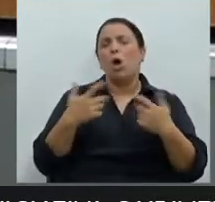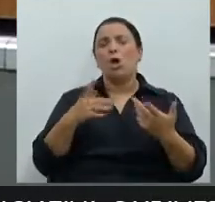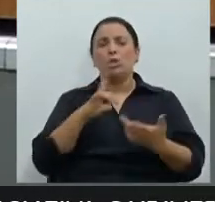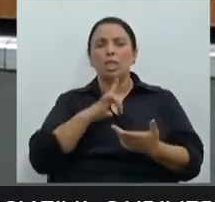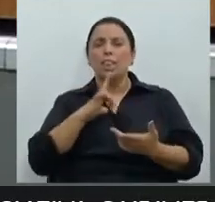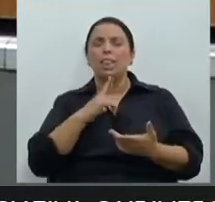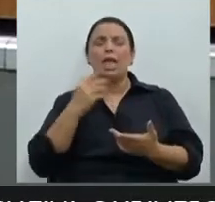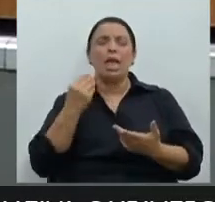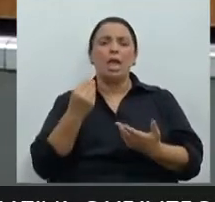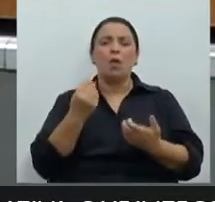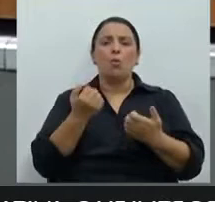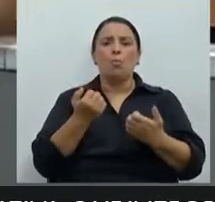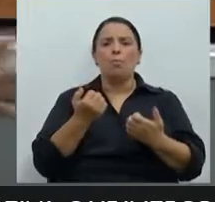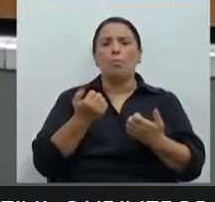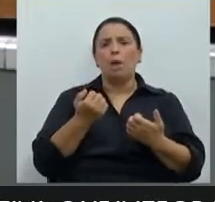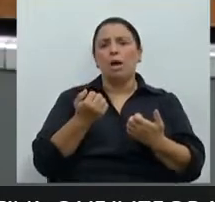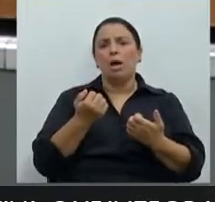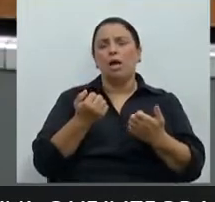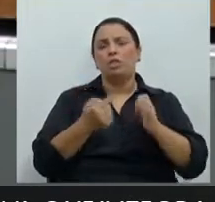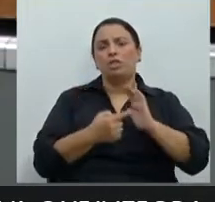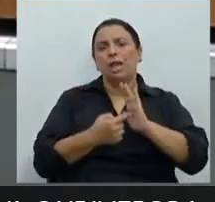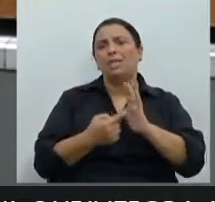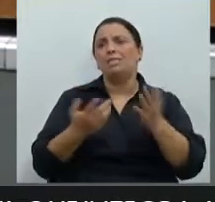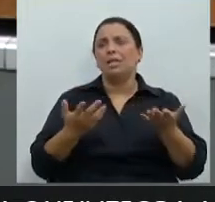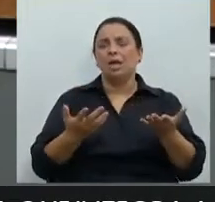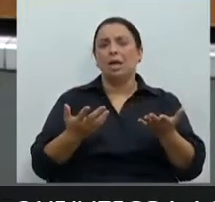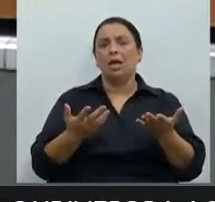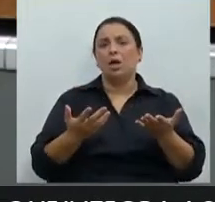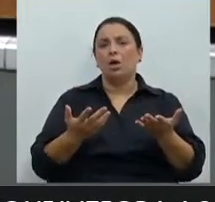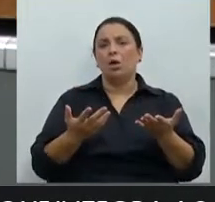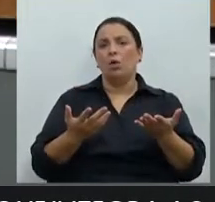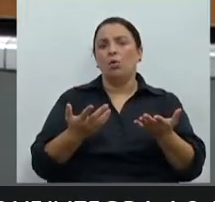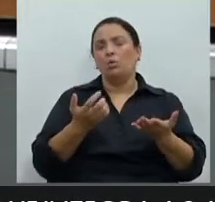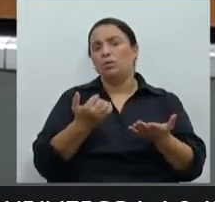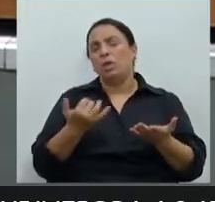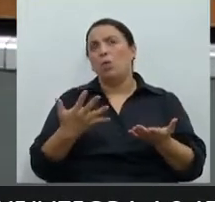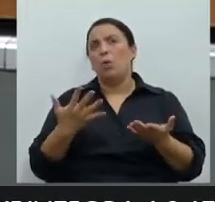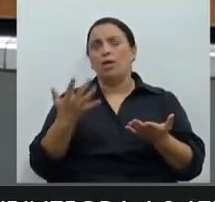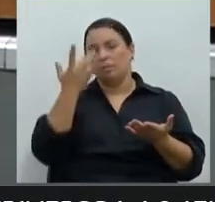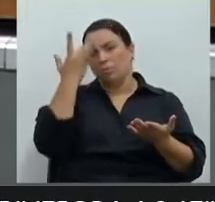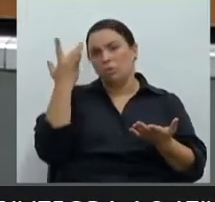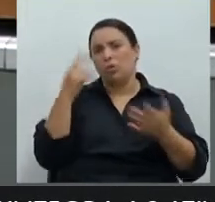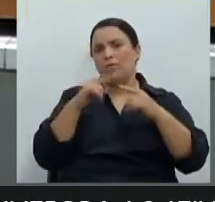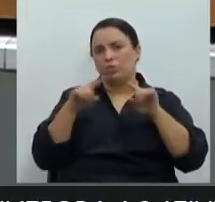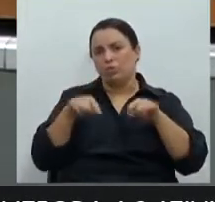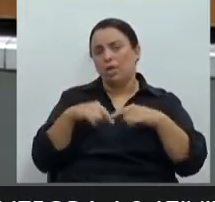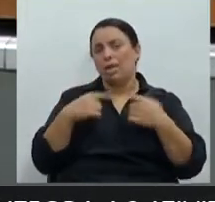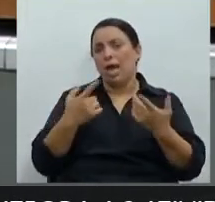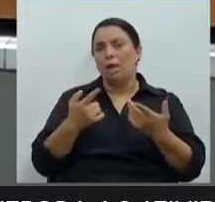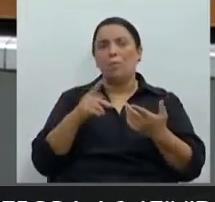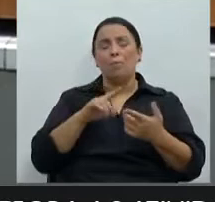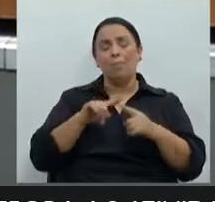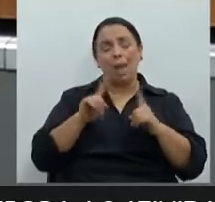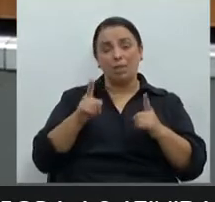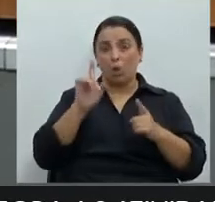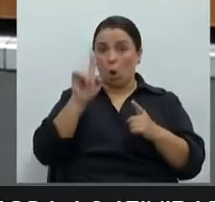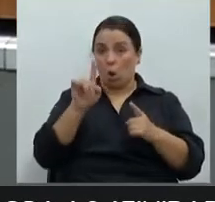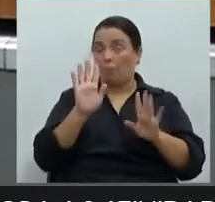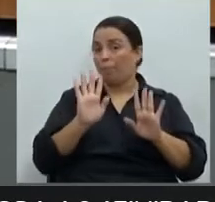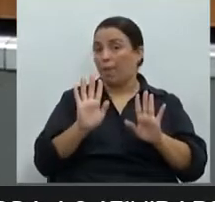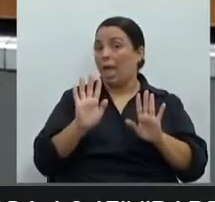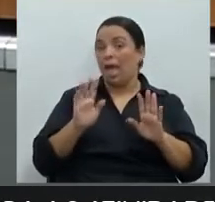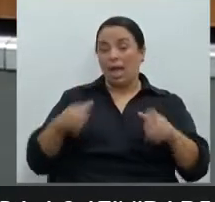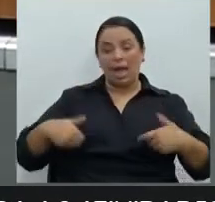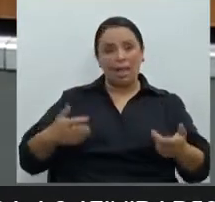aí não sei quantos funcionários, mas não pode ser cadeirante, não pode ser